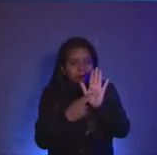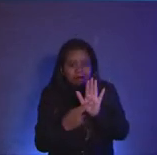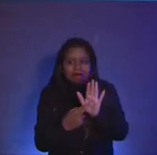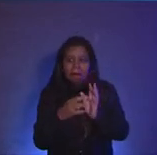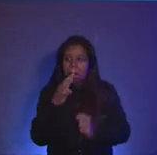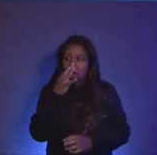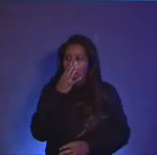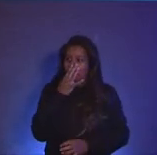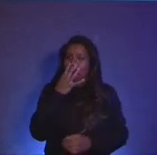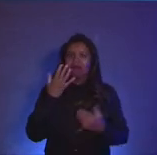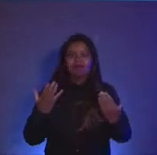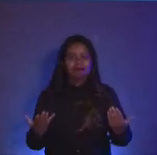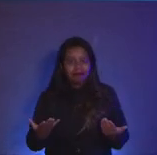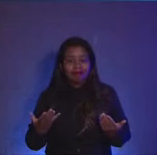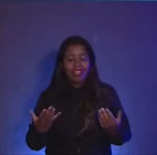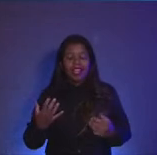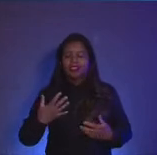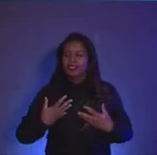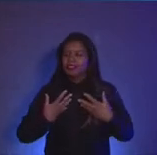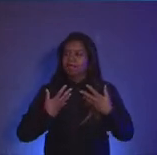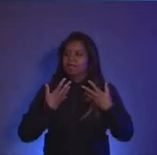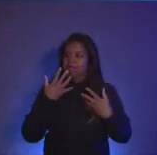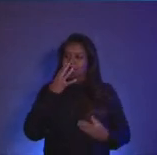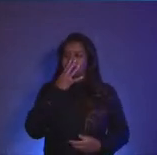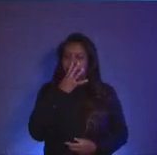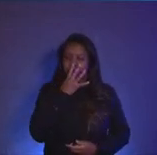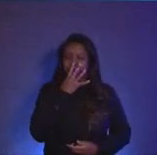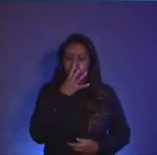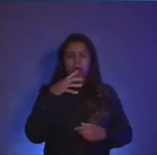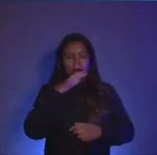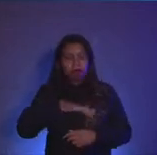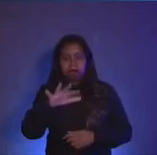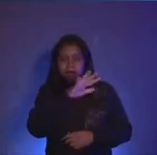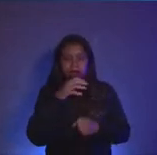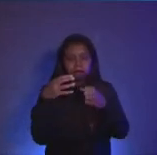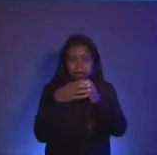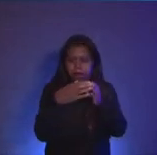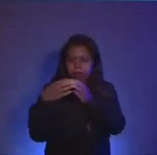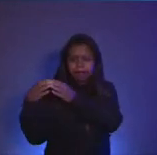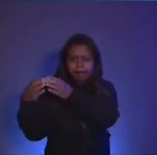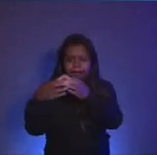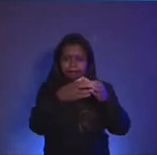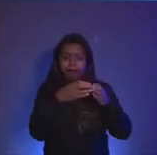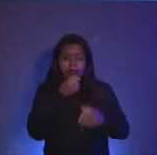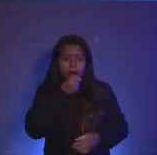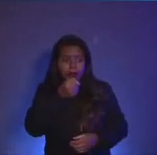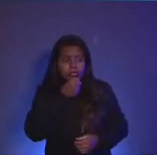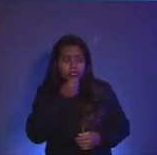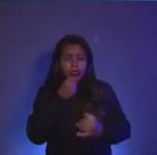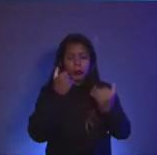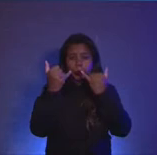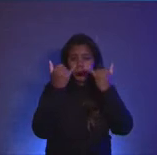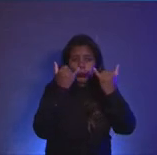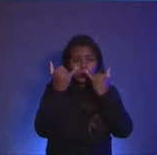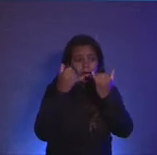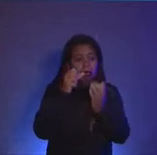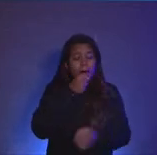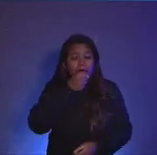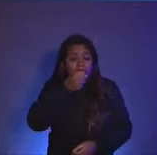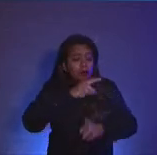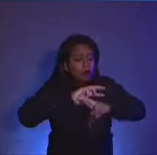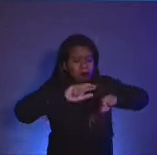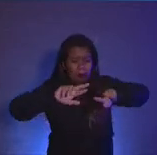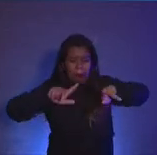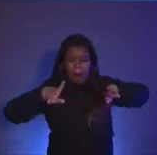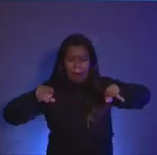E como é gratificante, assim, eu acho que como comunidade de jornalismo de dados, ver o quanto que tem reportagens tão diversas,